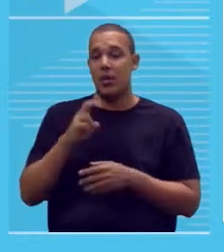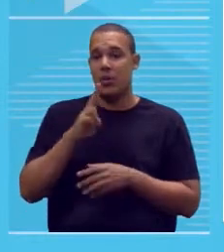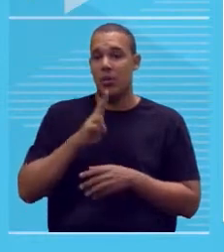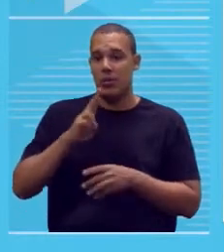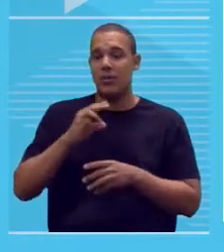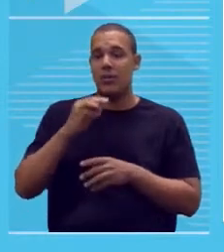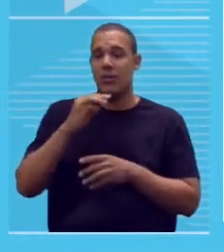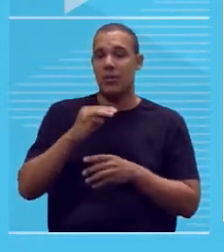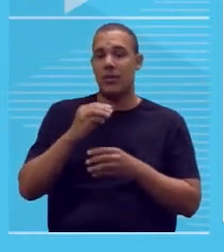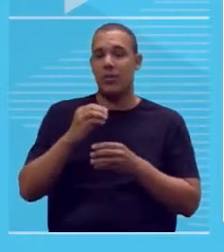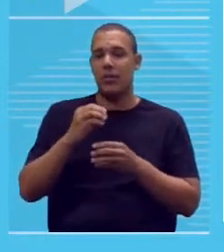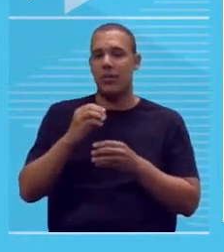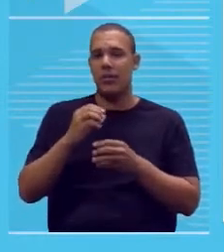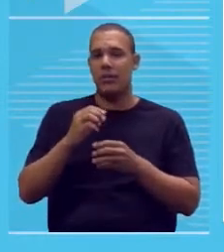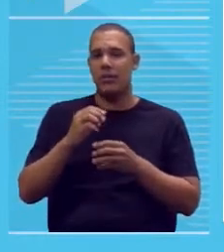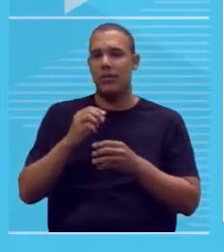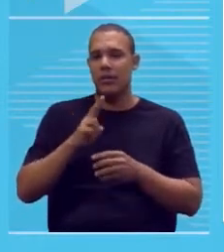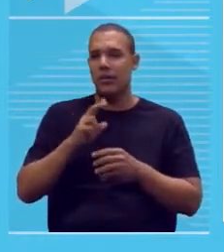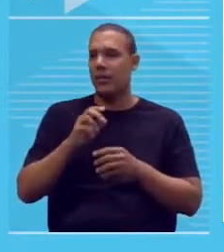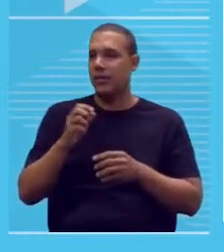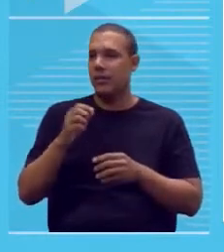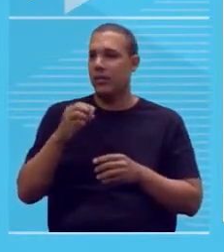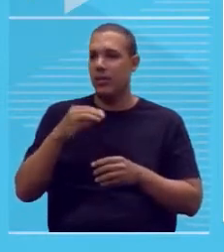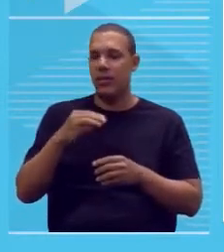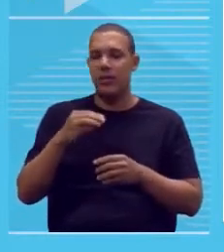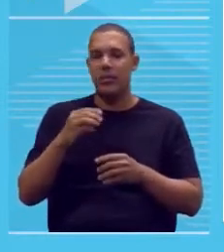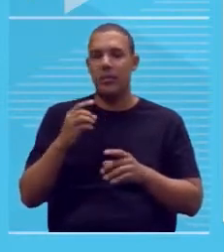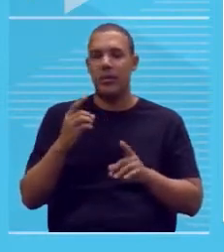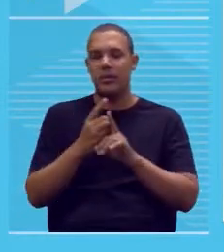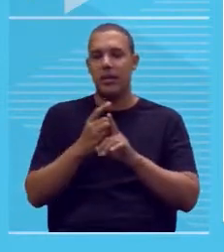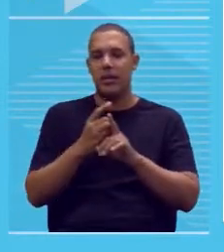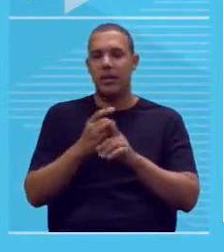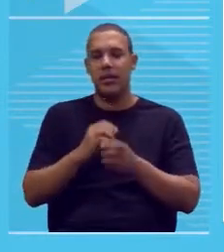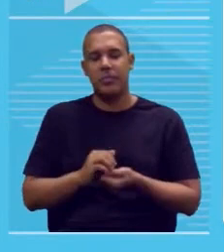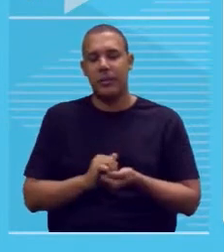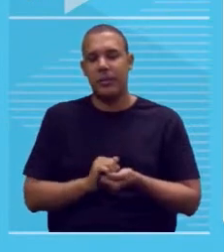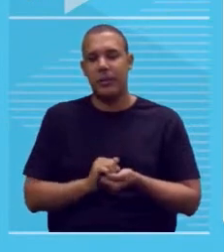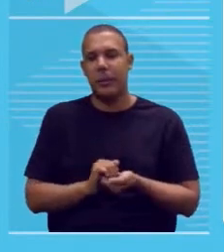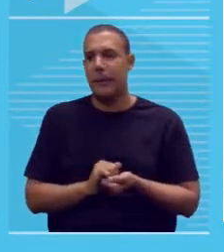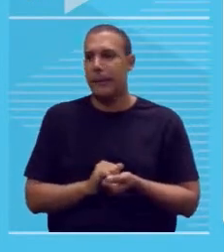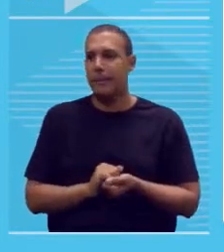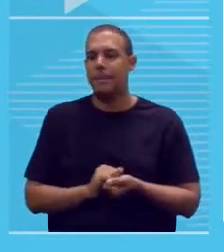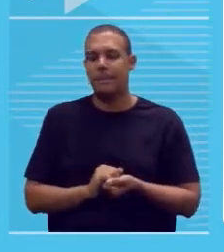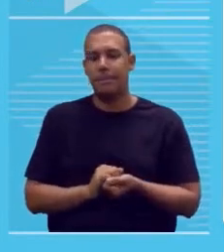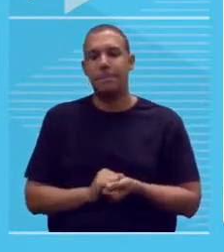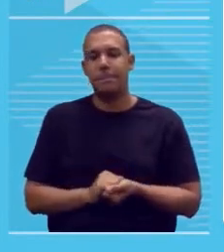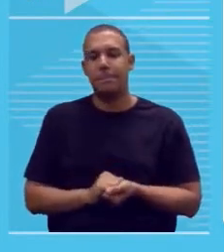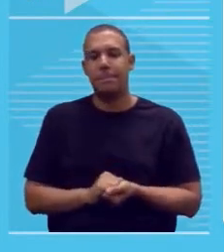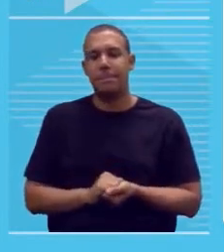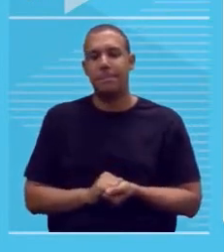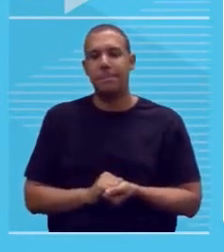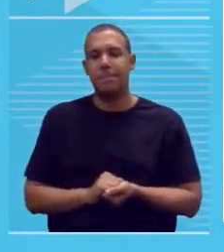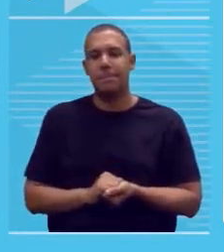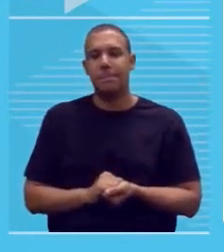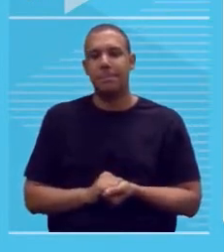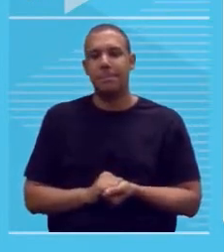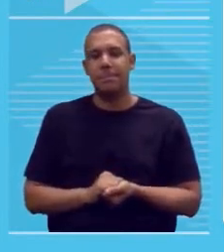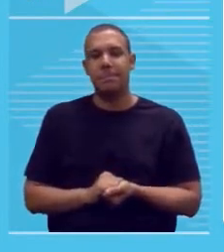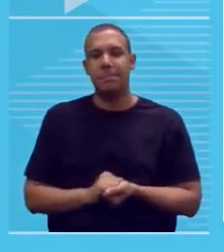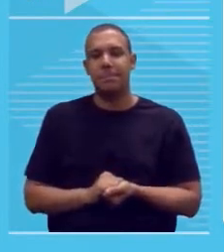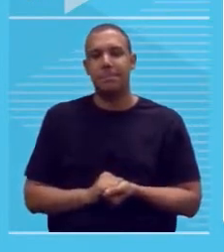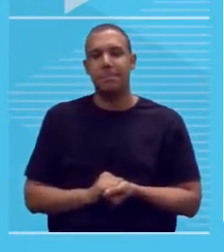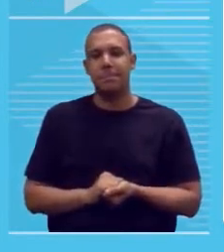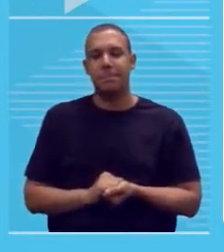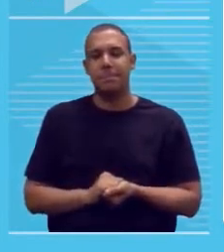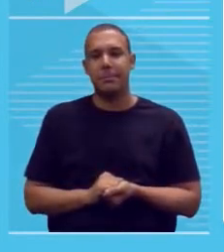seu próprio obtenção da equação da reta. Então, qual que é a relação que eu tenho da equação da reta e